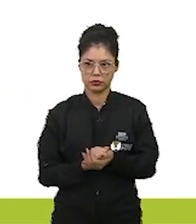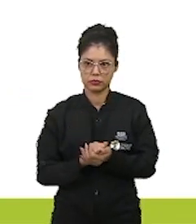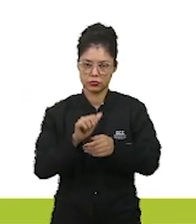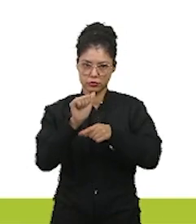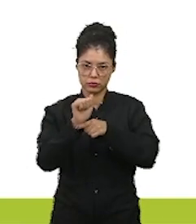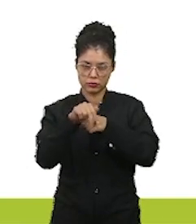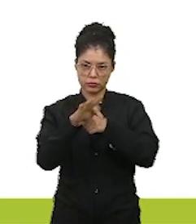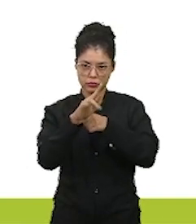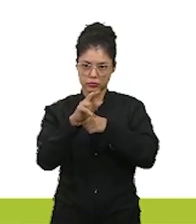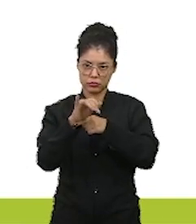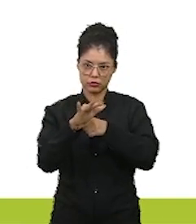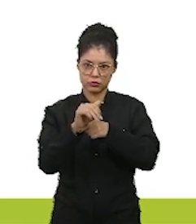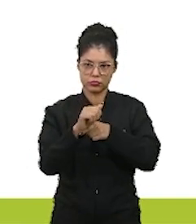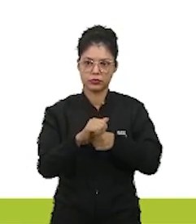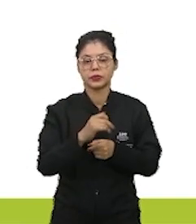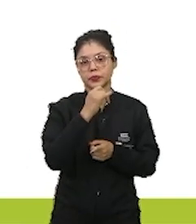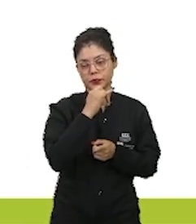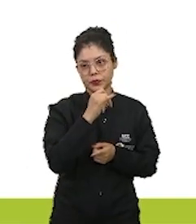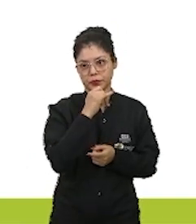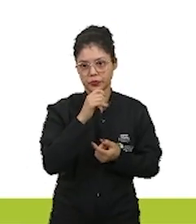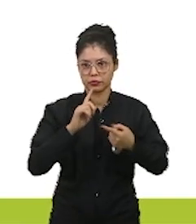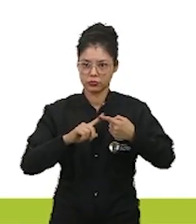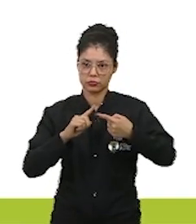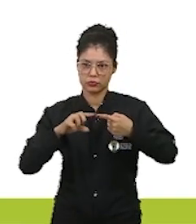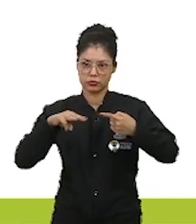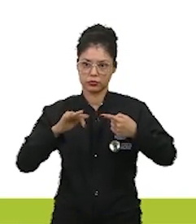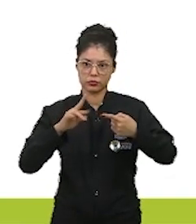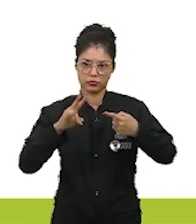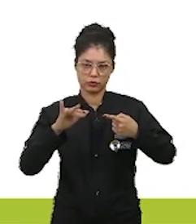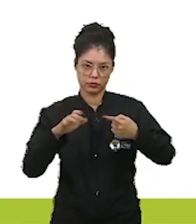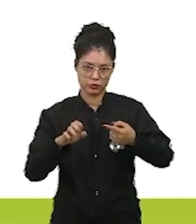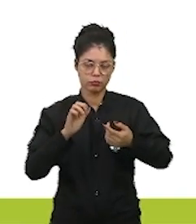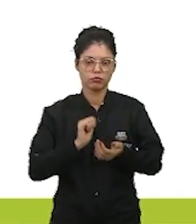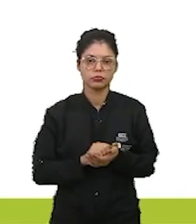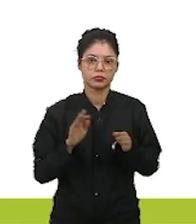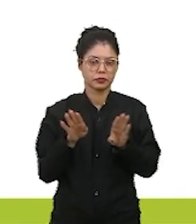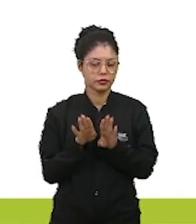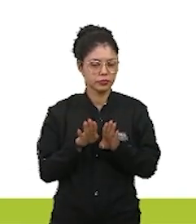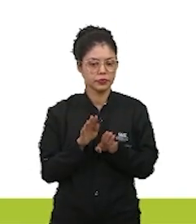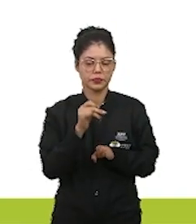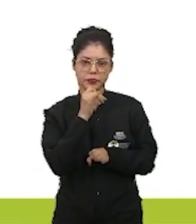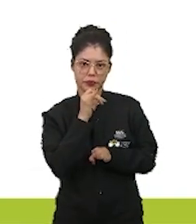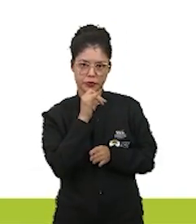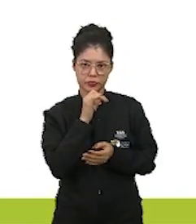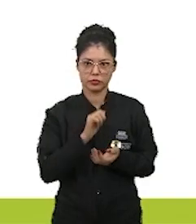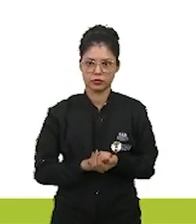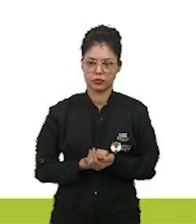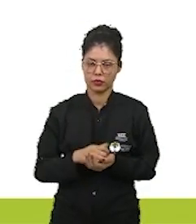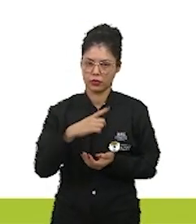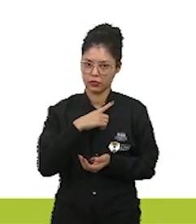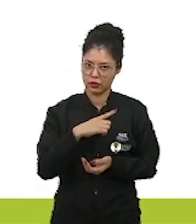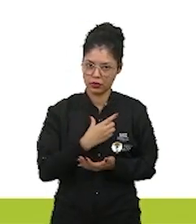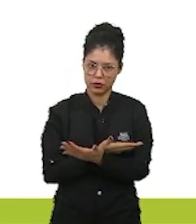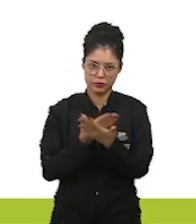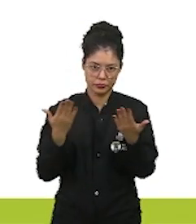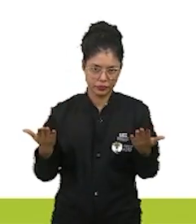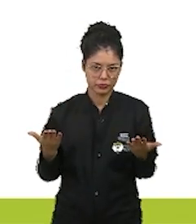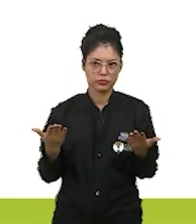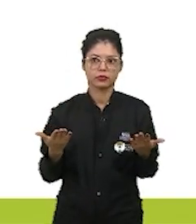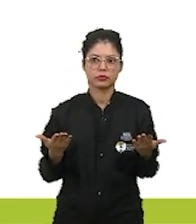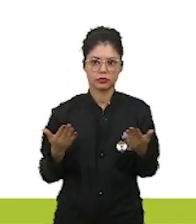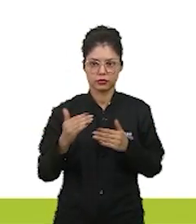E o mármore, aqui eu trouxe para vocês, que também é um exemplo aí de rocha metamórfica, que passou